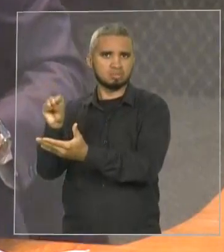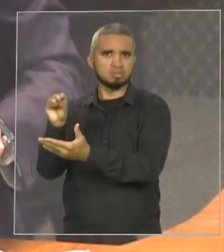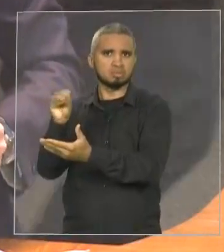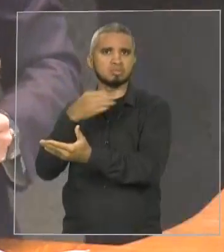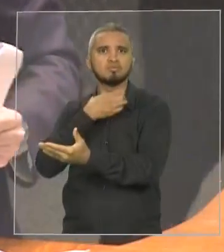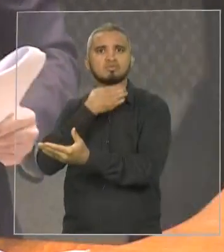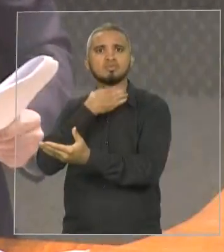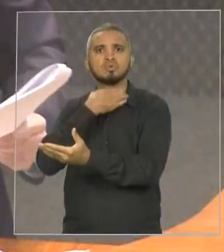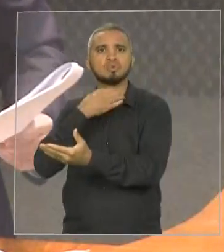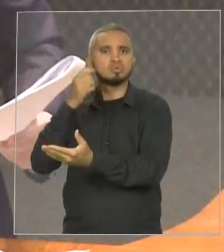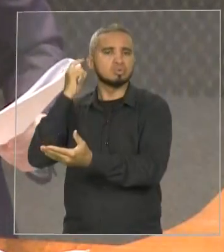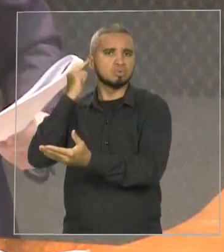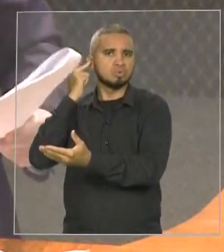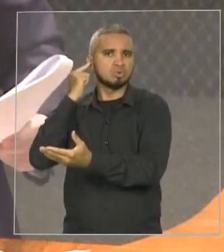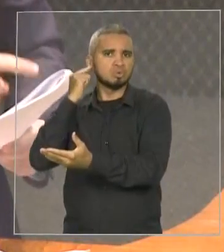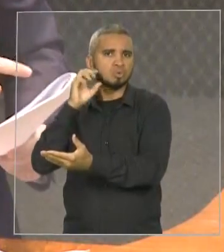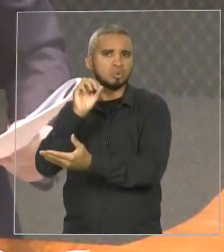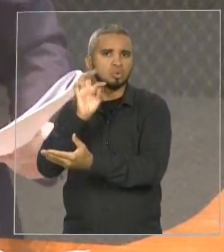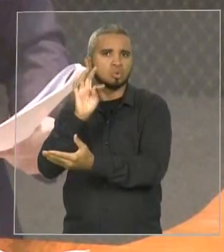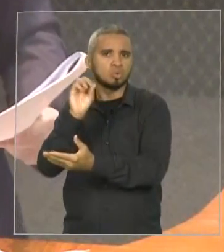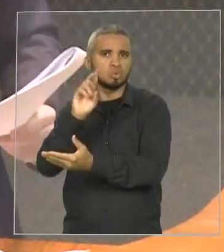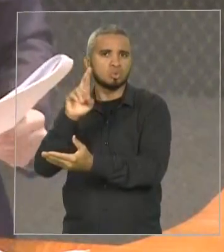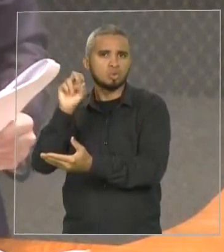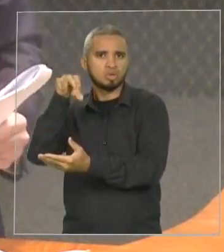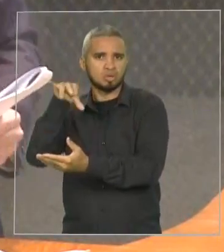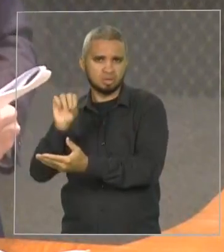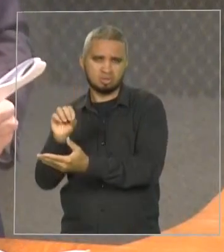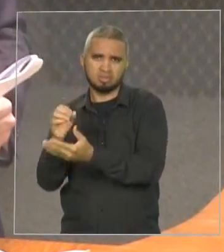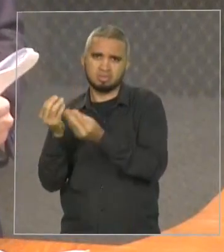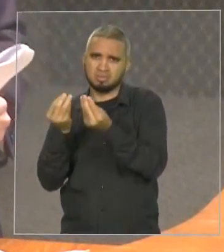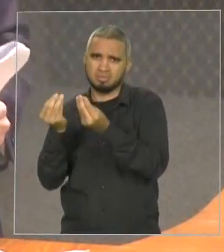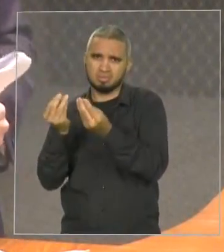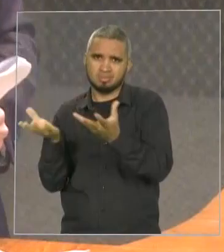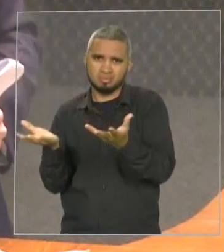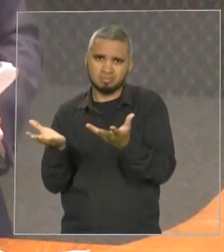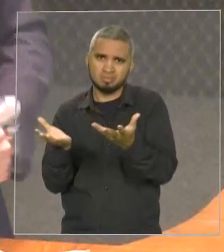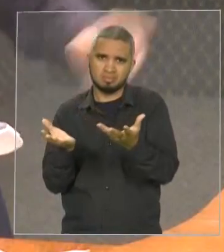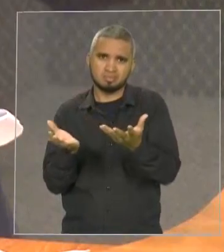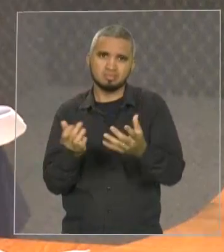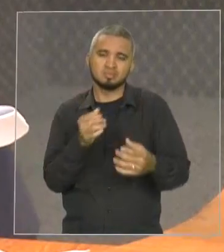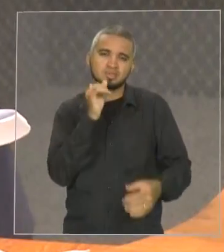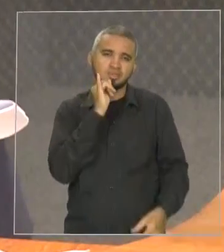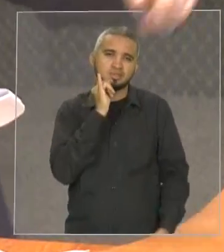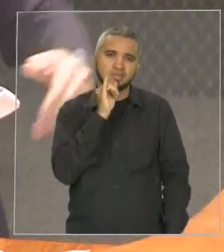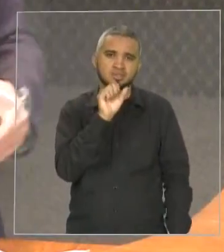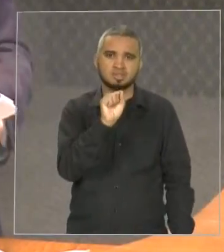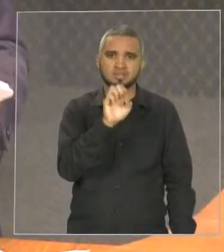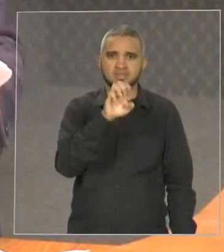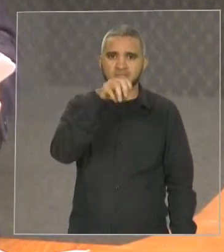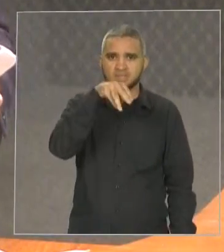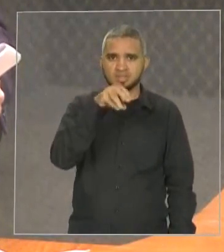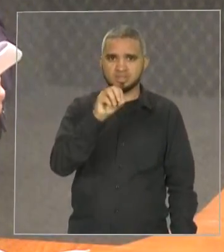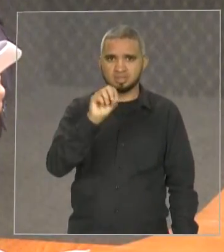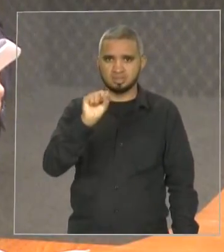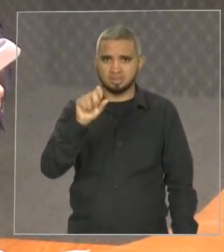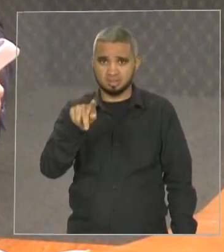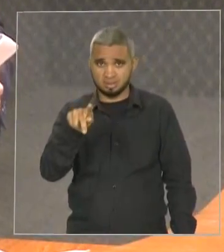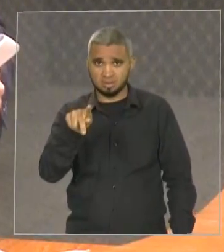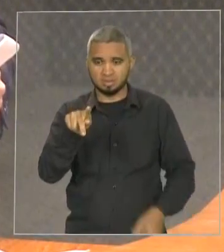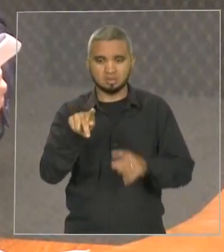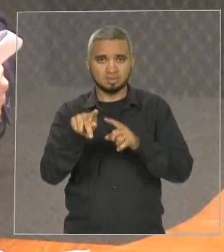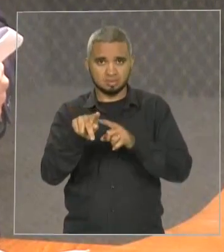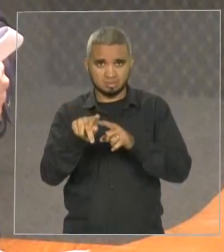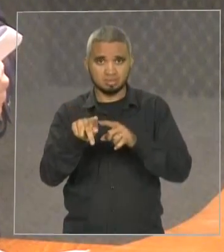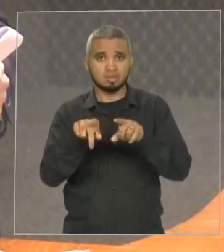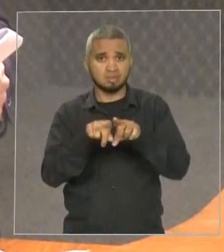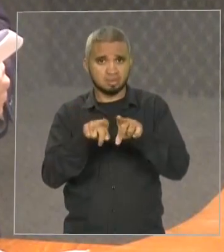de um edital que foi feito de forma irregular e que deu no que deu. Semesp, por exemplo, que também está tendo problema aí. Apenas a título